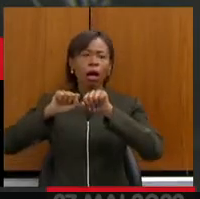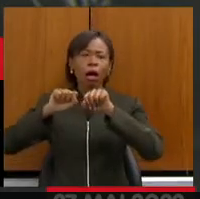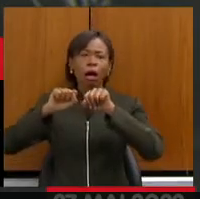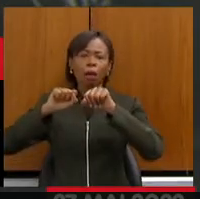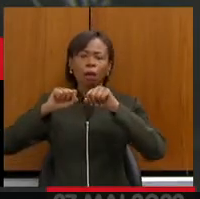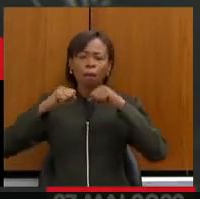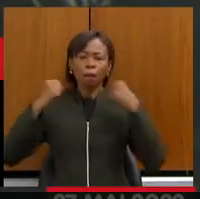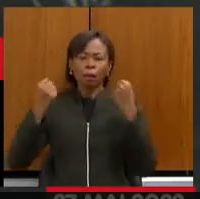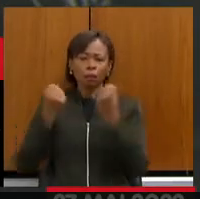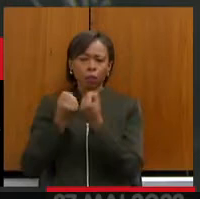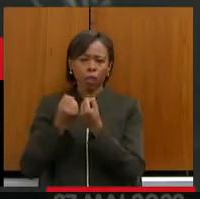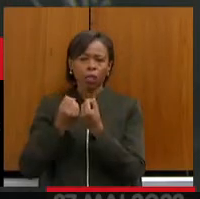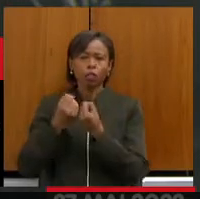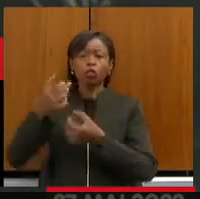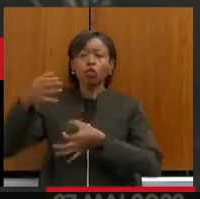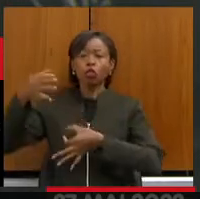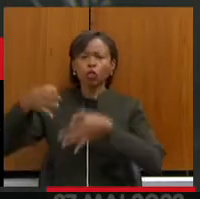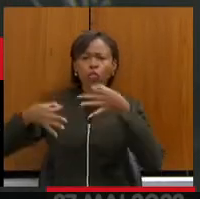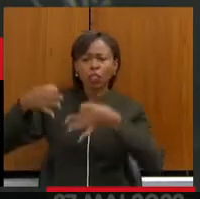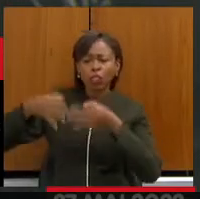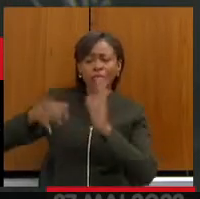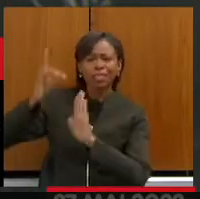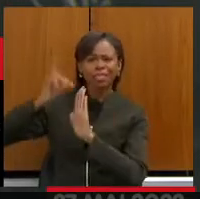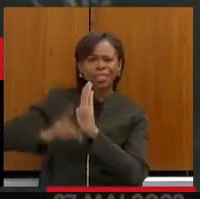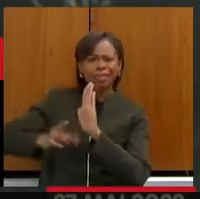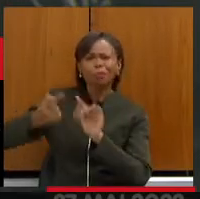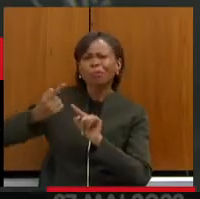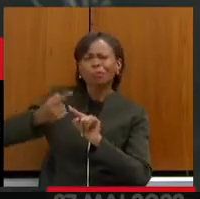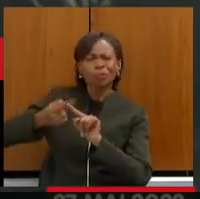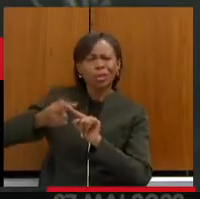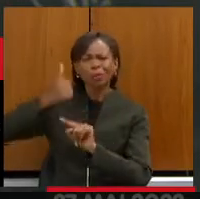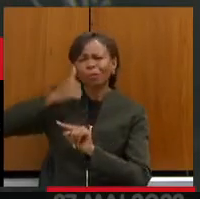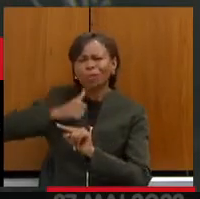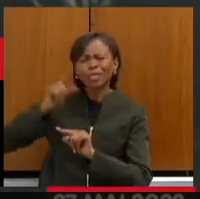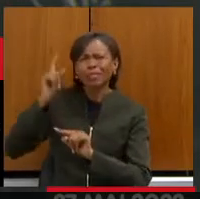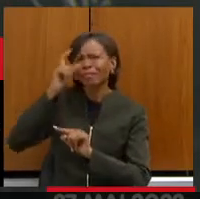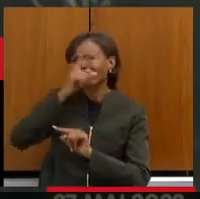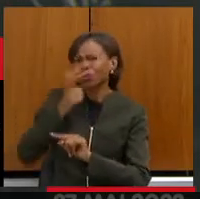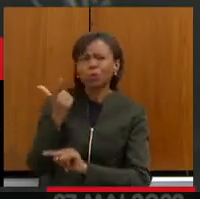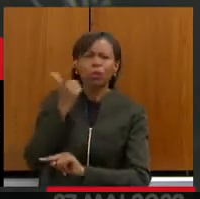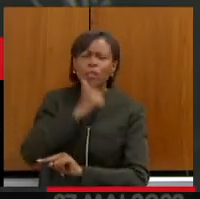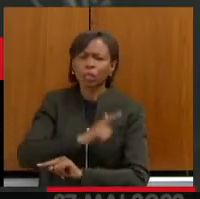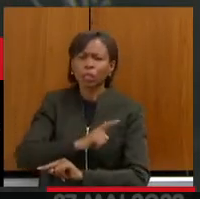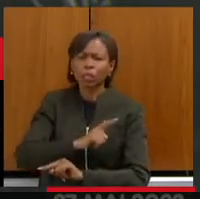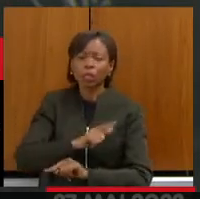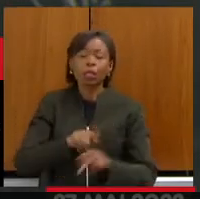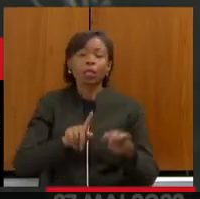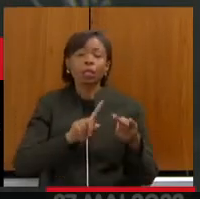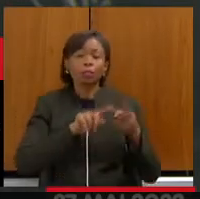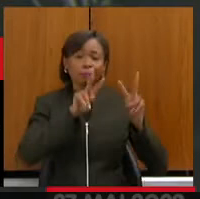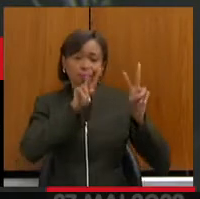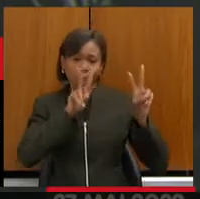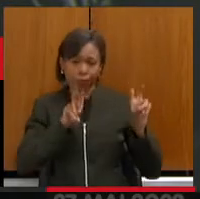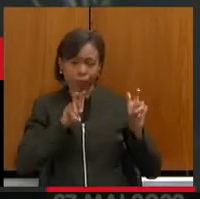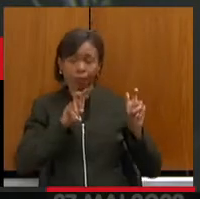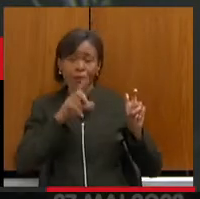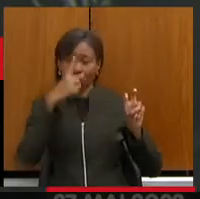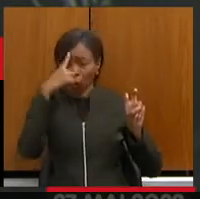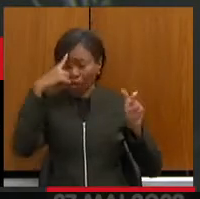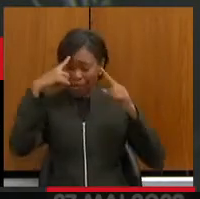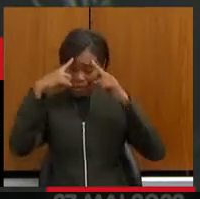porque é tão difícil para as mulheres alcançá-los violência e machismo institucional e pandemia